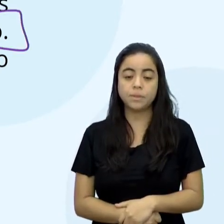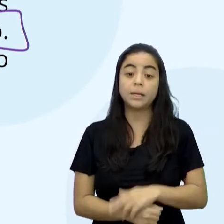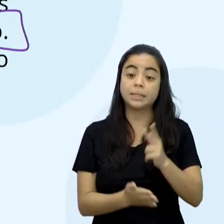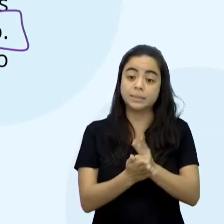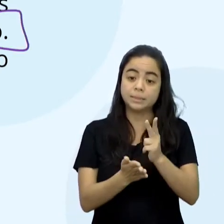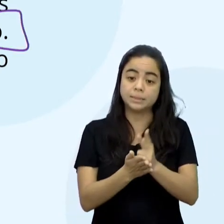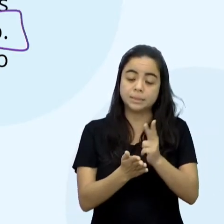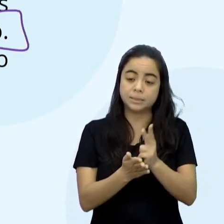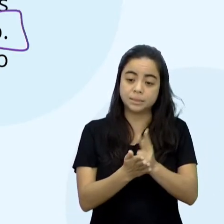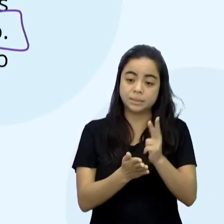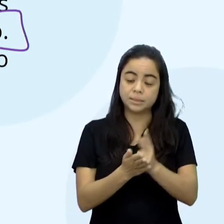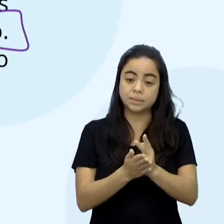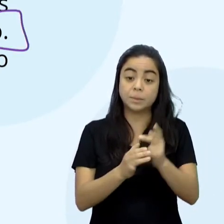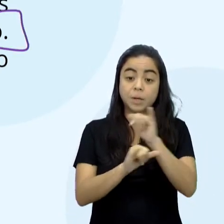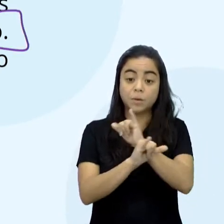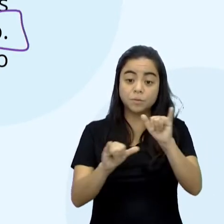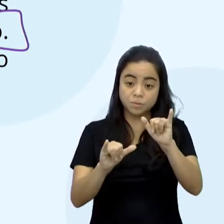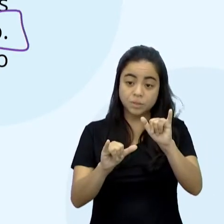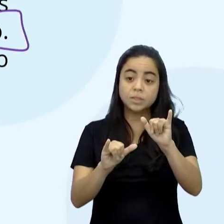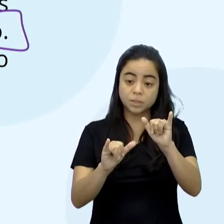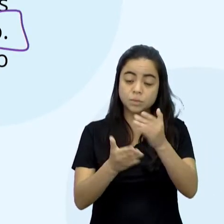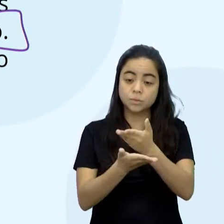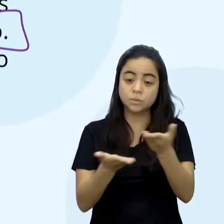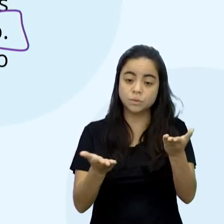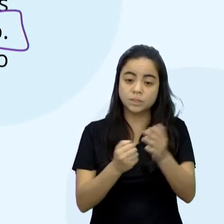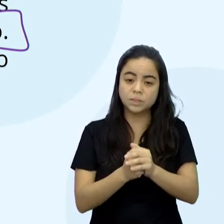venho falando aí de planejar.